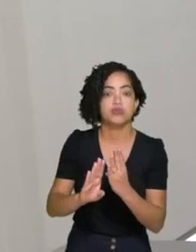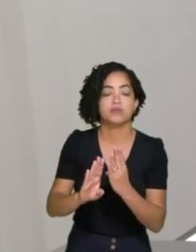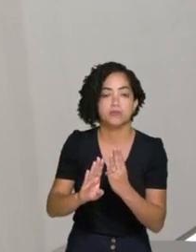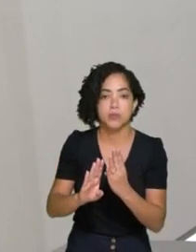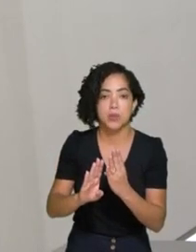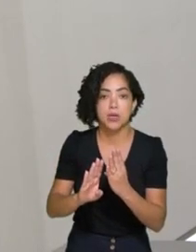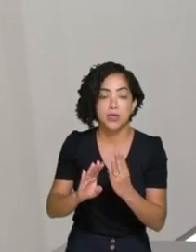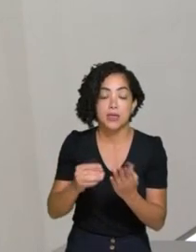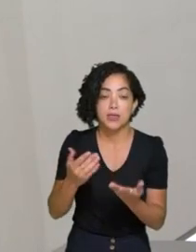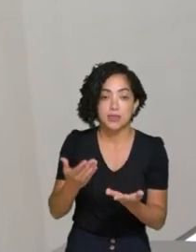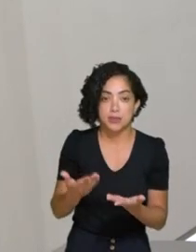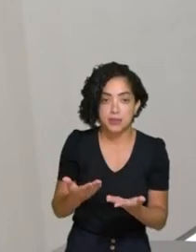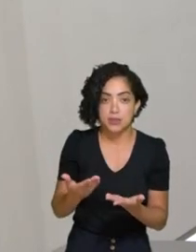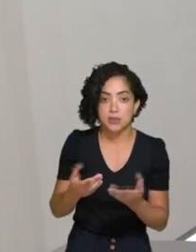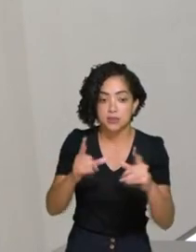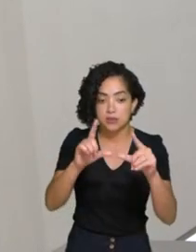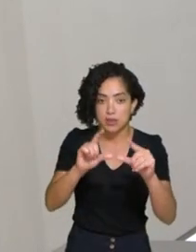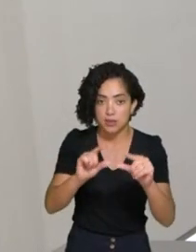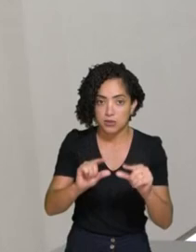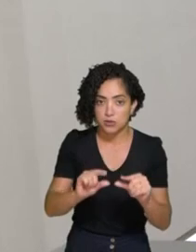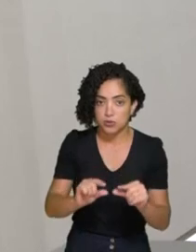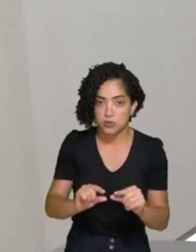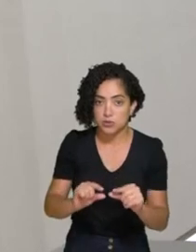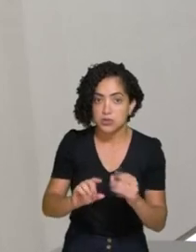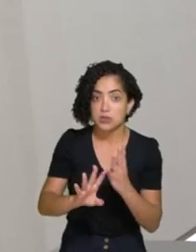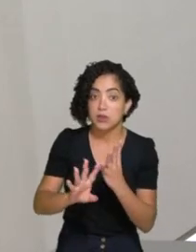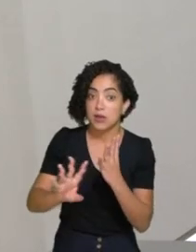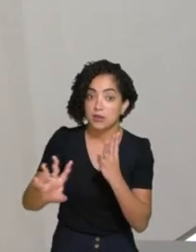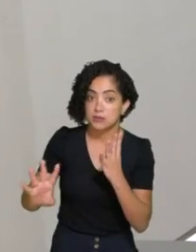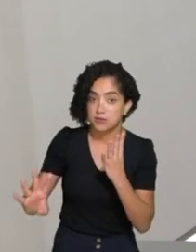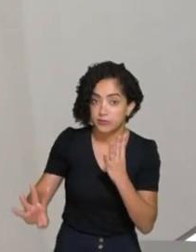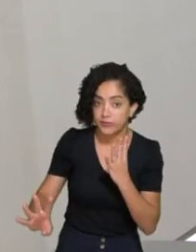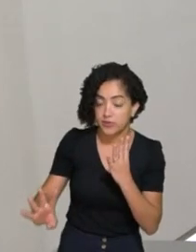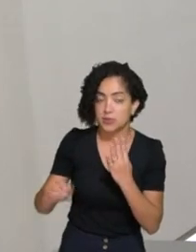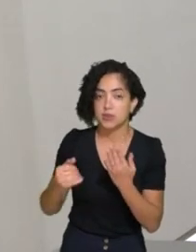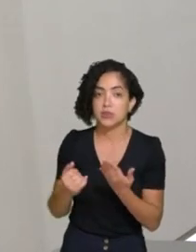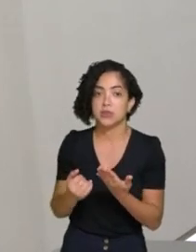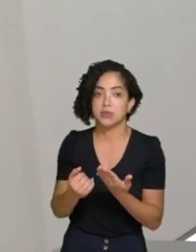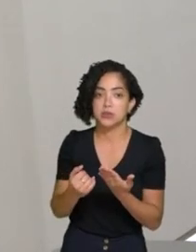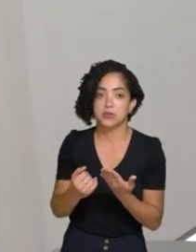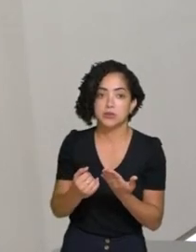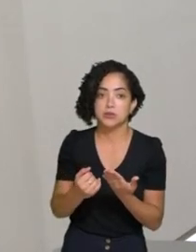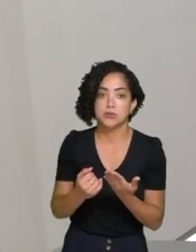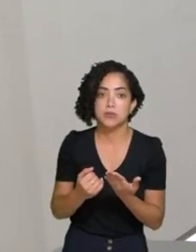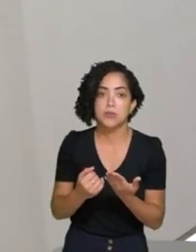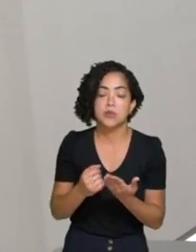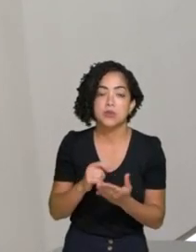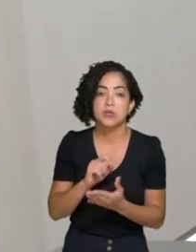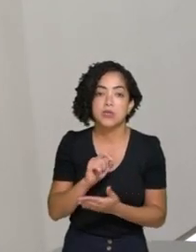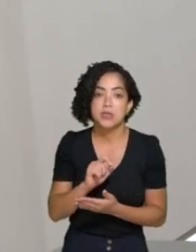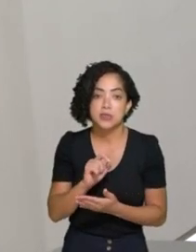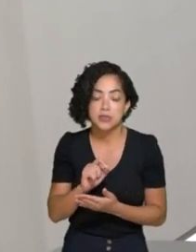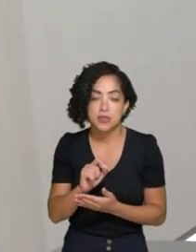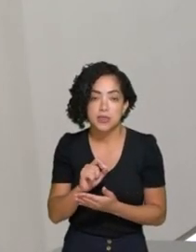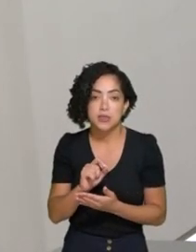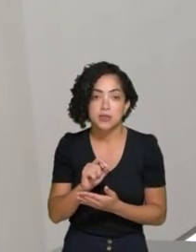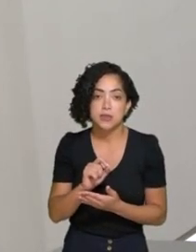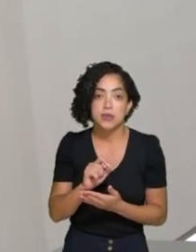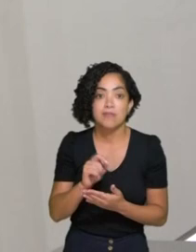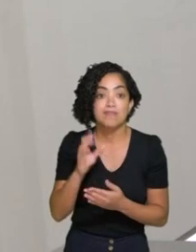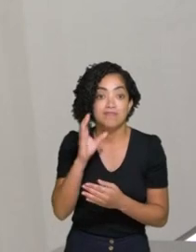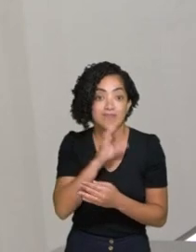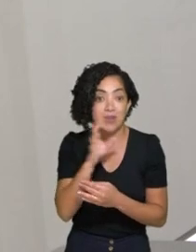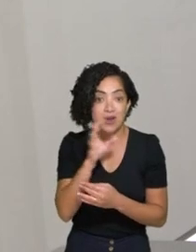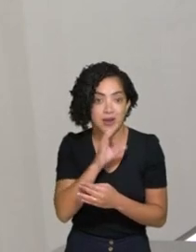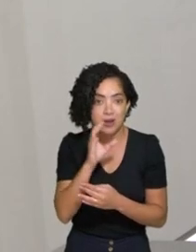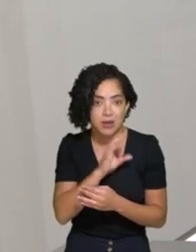aonde ele está reduzindo as filas através do Ateste Med, que é mais rápido